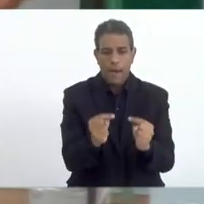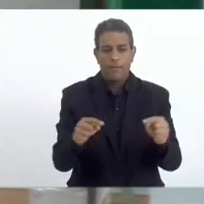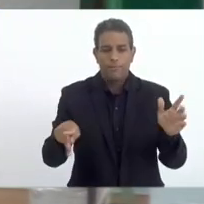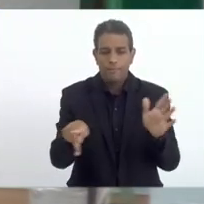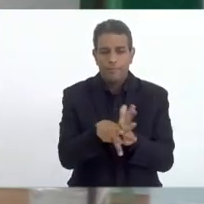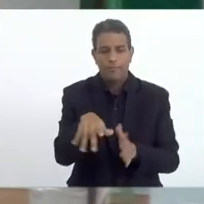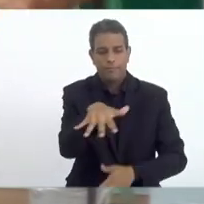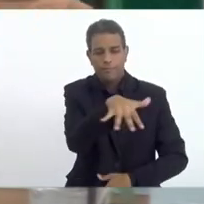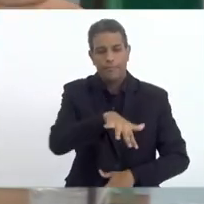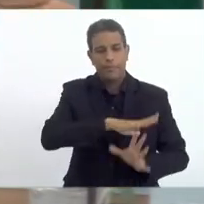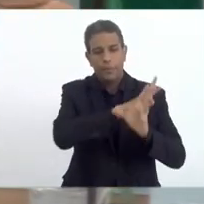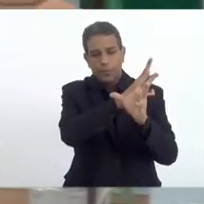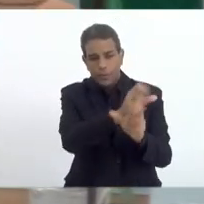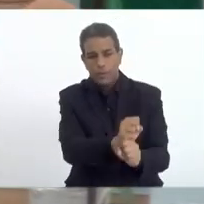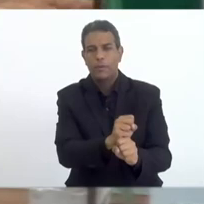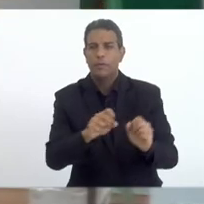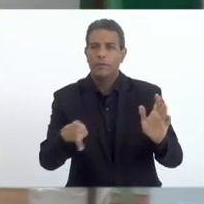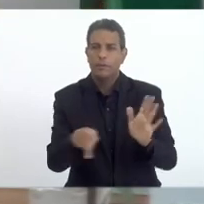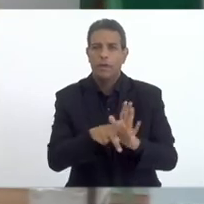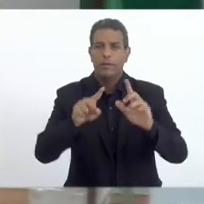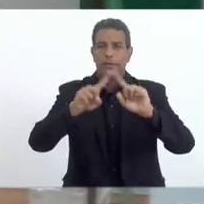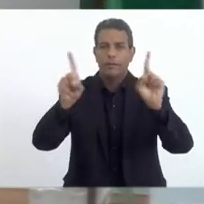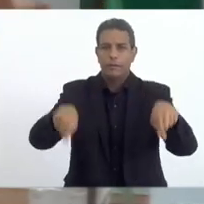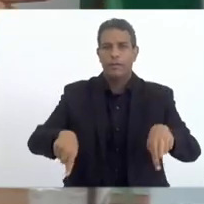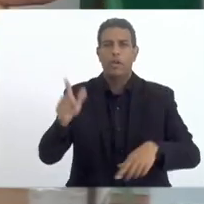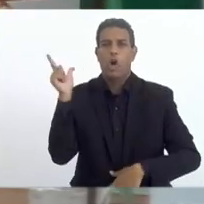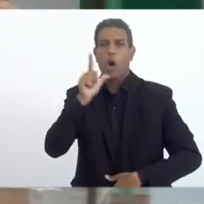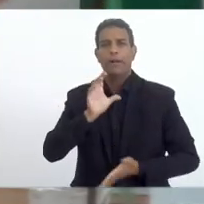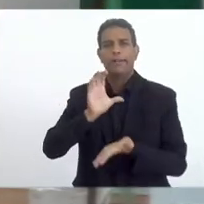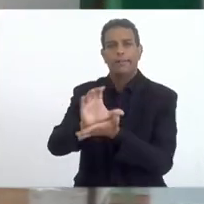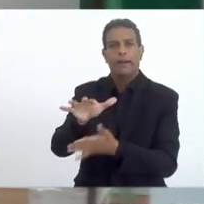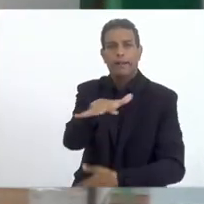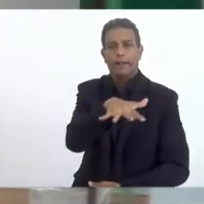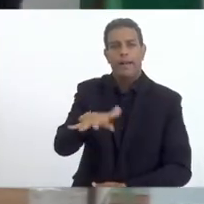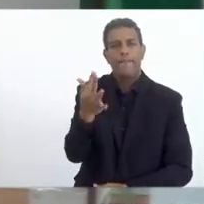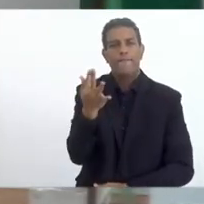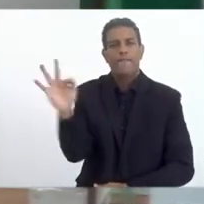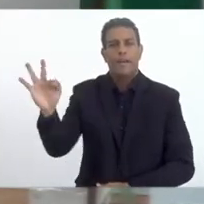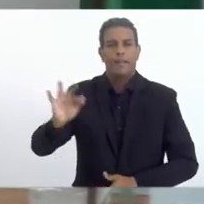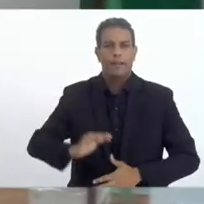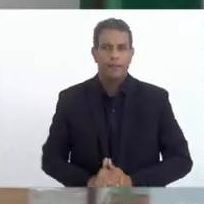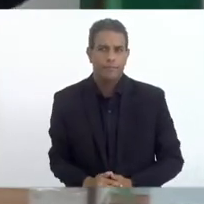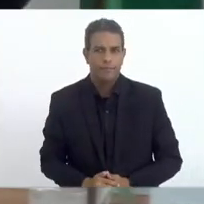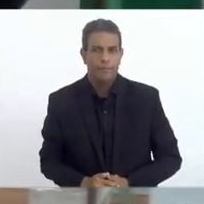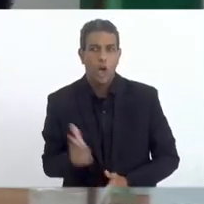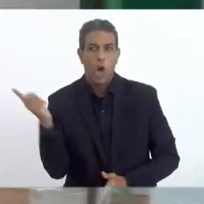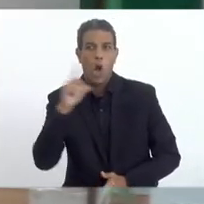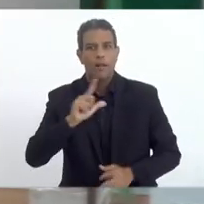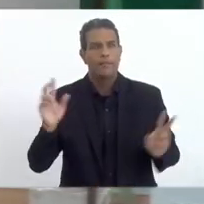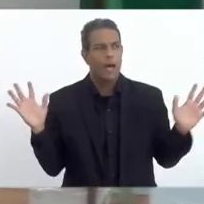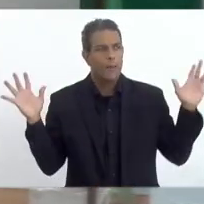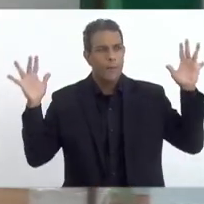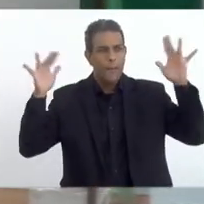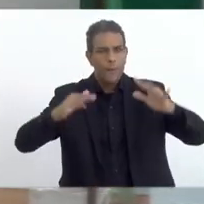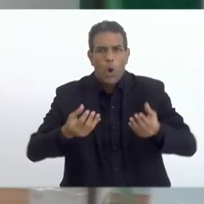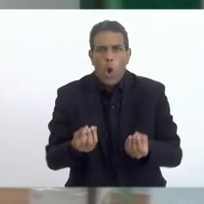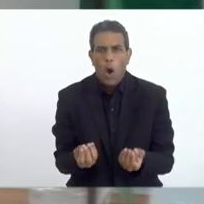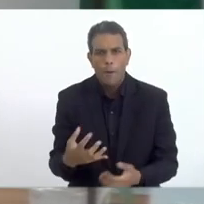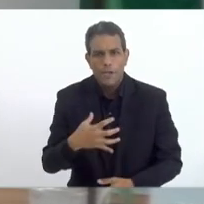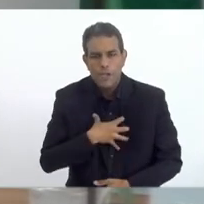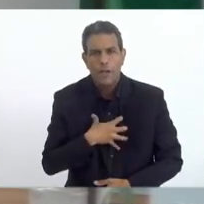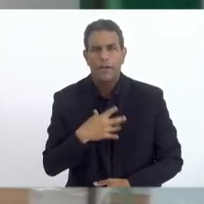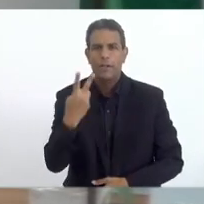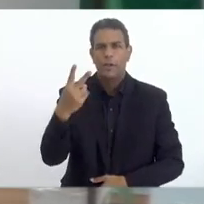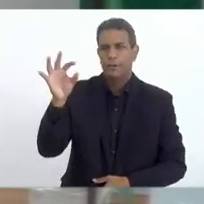do conjunto dos servidores e da fonte de tesouro, né? Esse dinheiro não caiu do céu, né? E